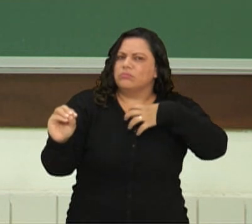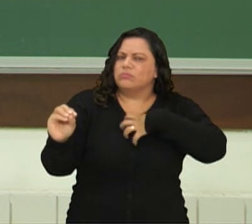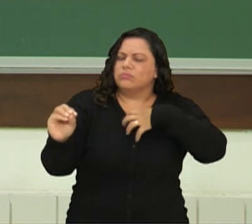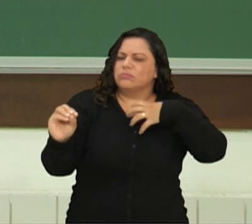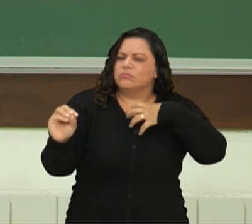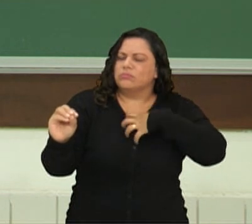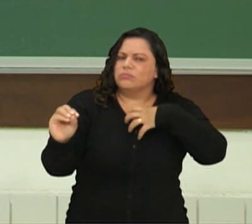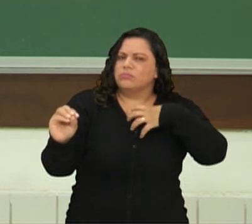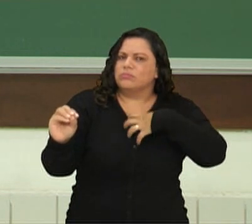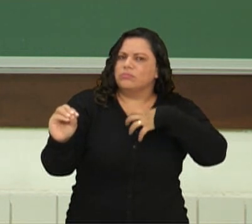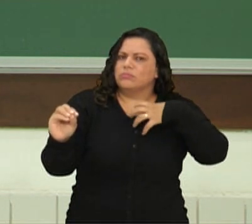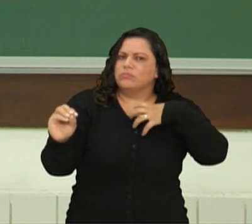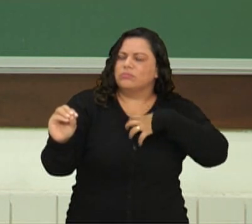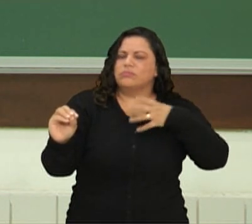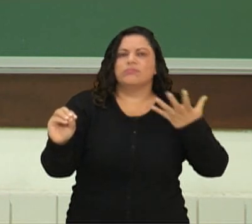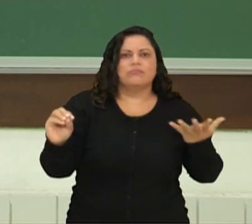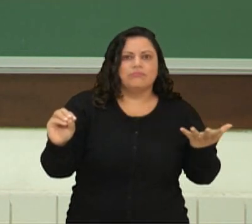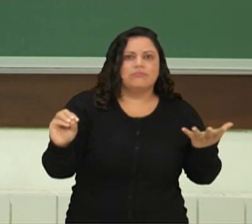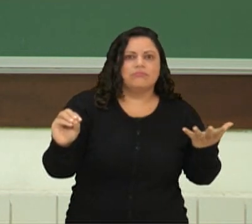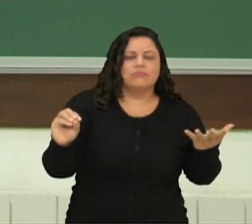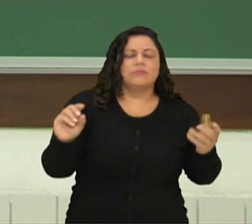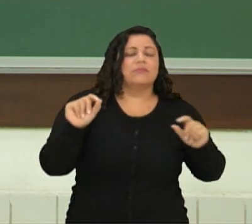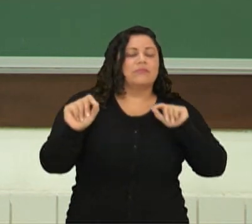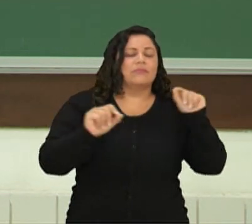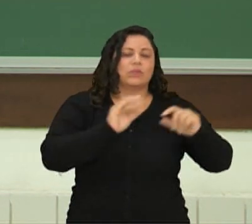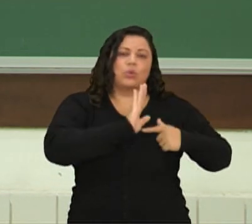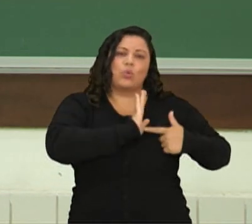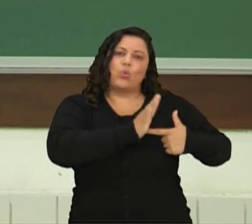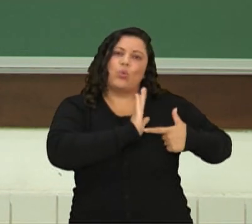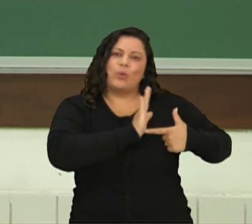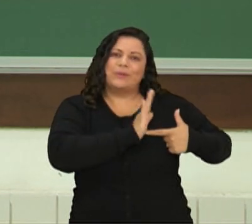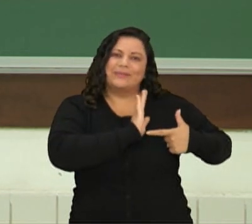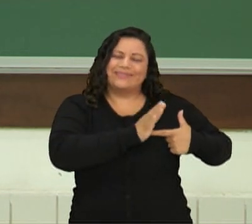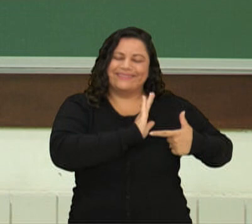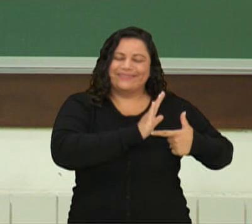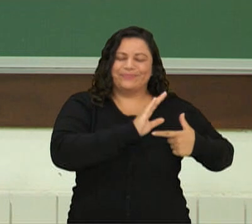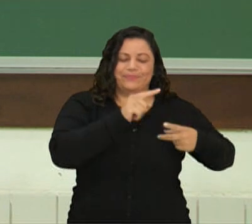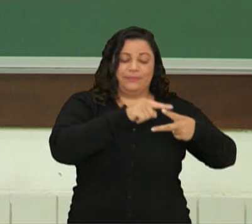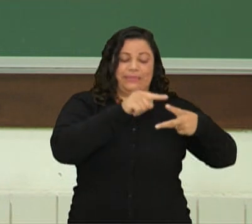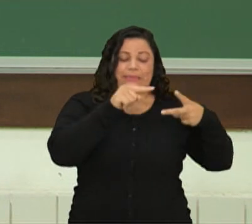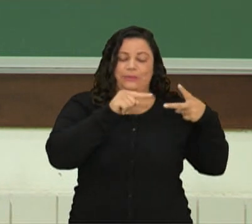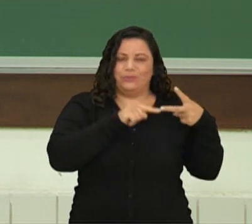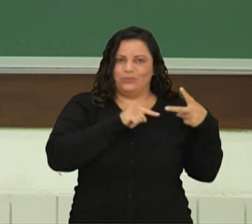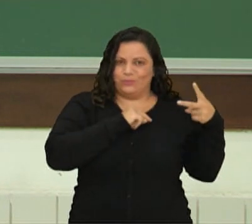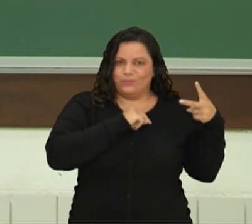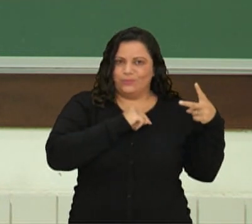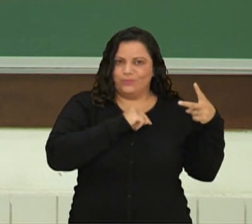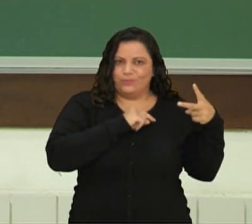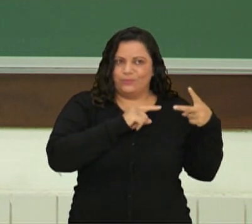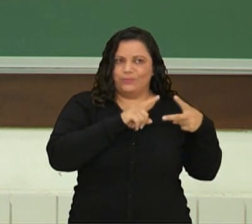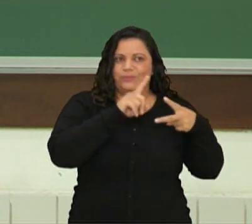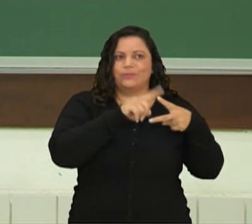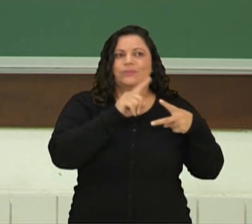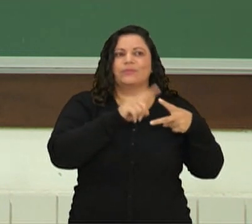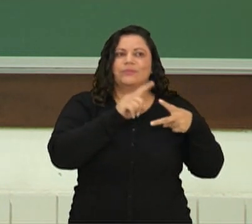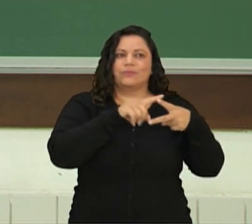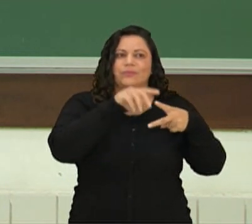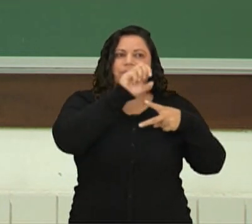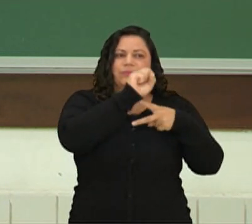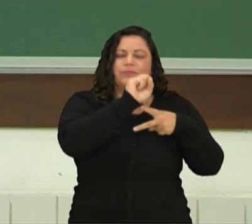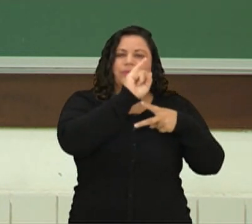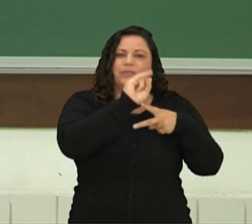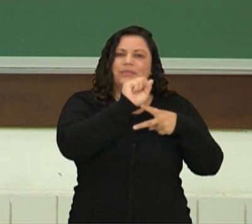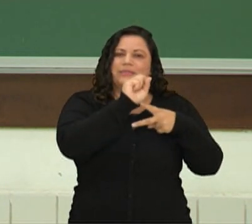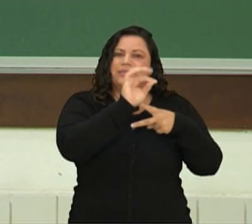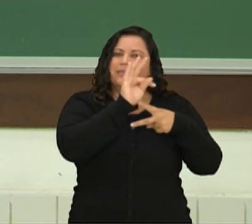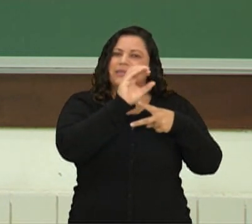batimentos se devem aos movimentos do nosso coração, que são 2 movimentos, a sístole e a diástole,